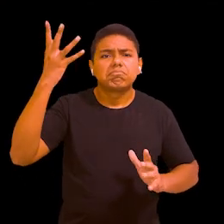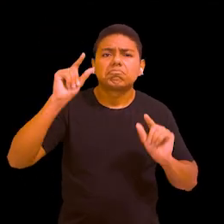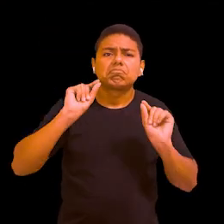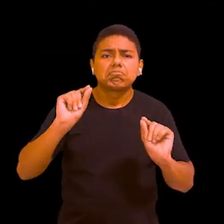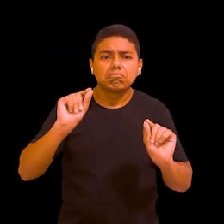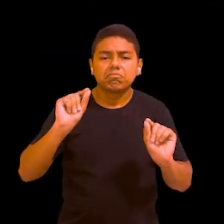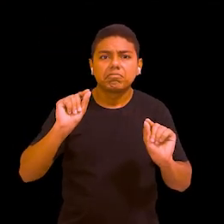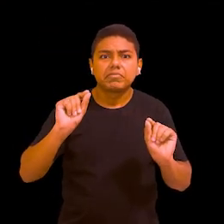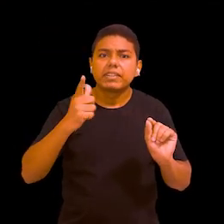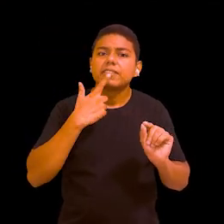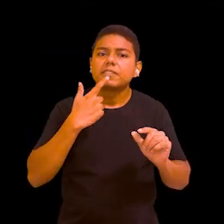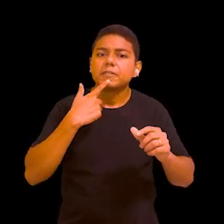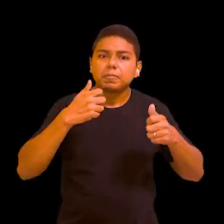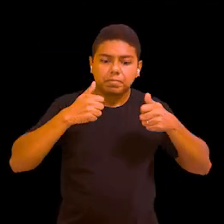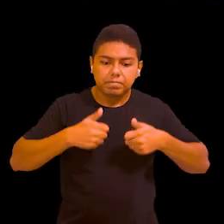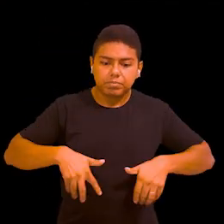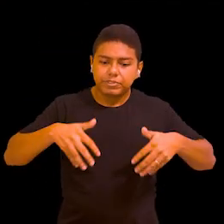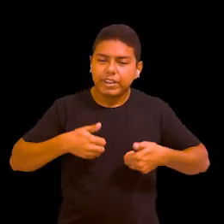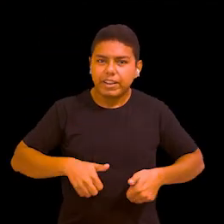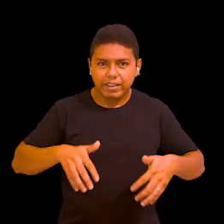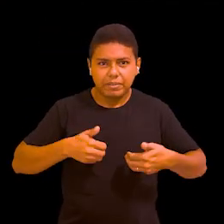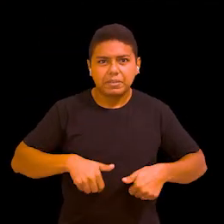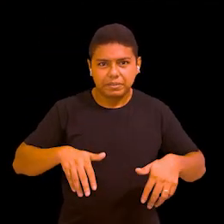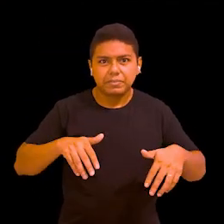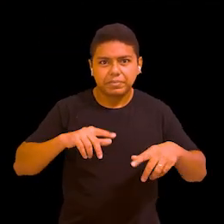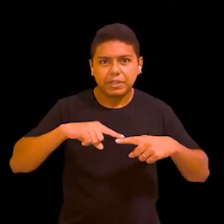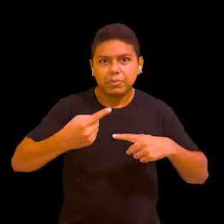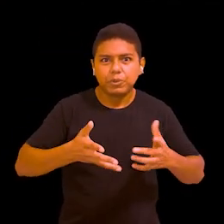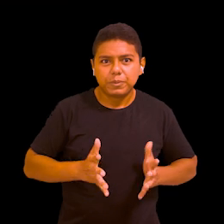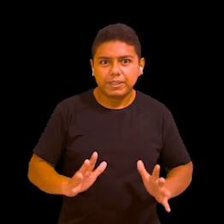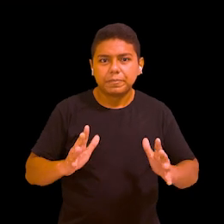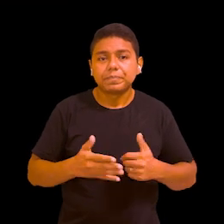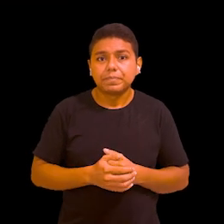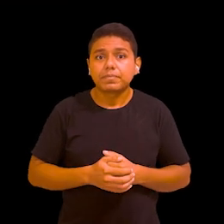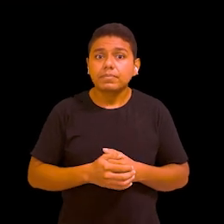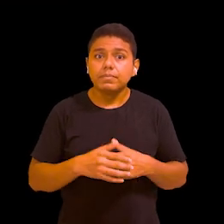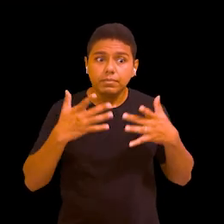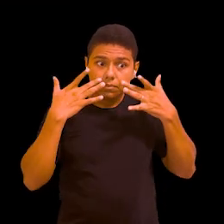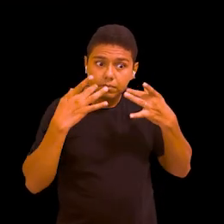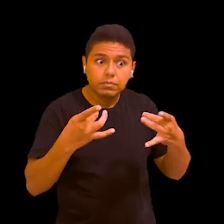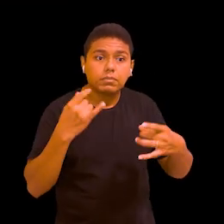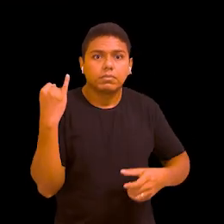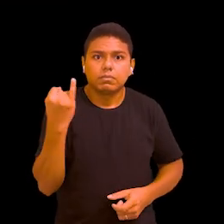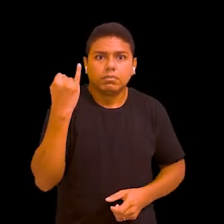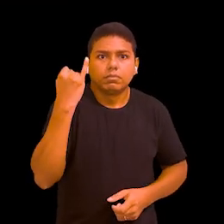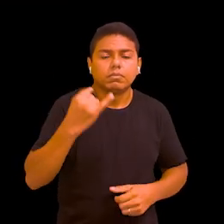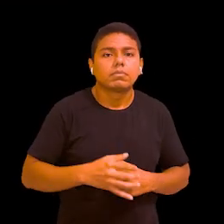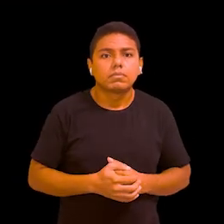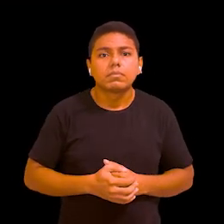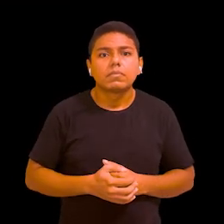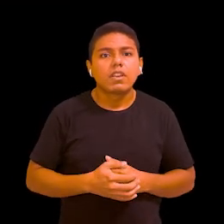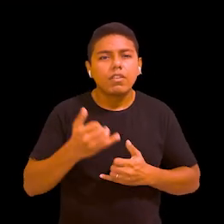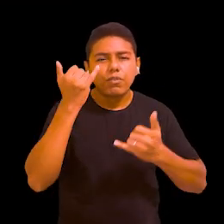por exemplo, a hemorragia pós-parto. Então, é importante estar atenta a essas condições. Os dados